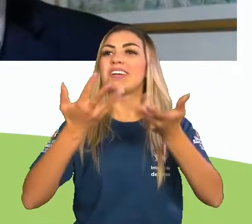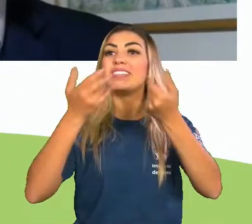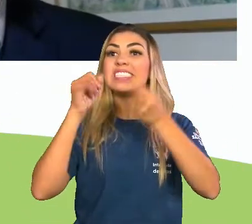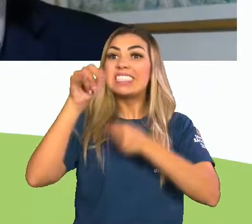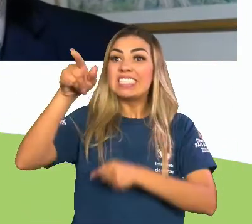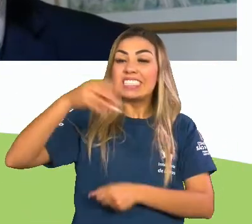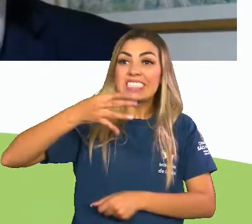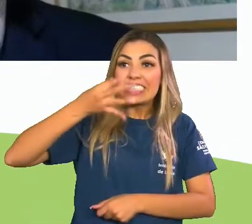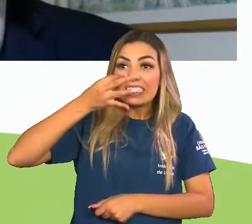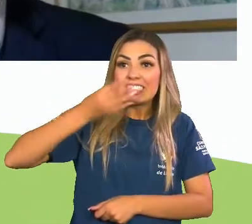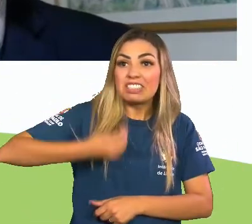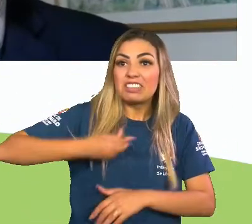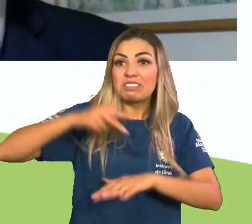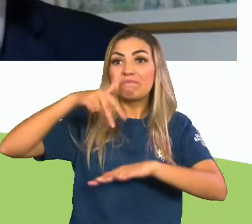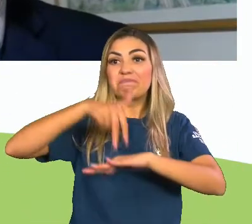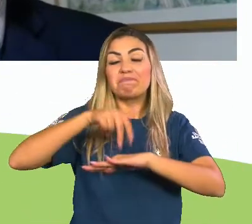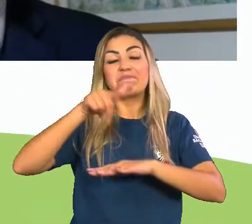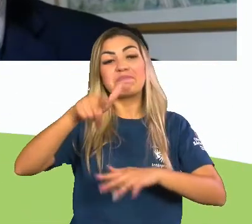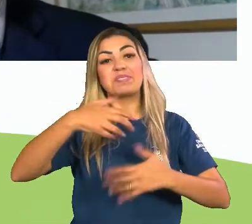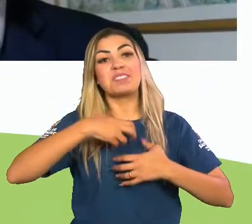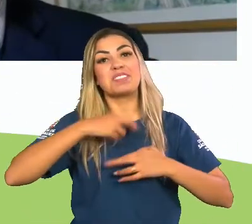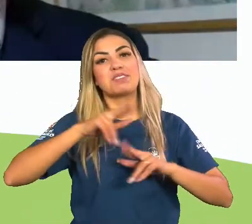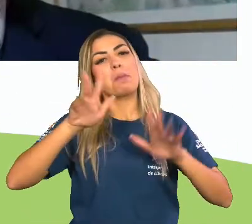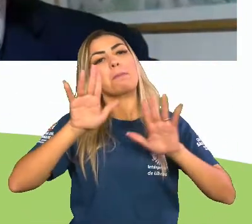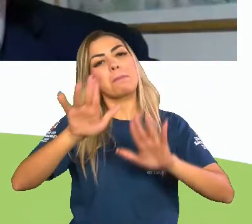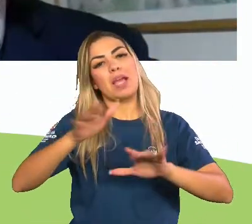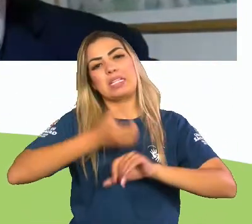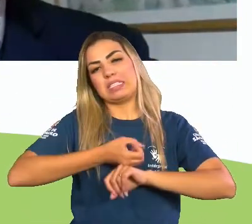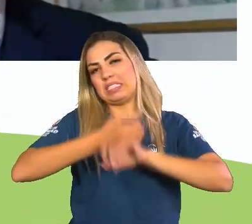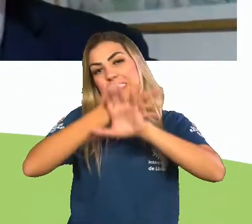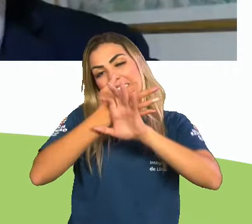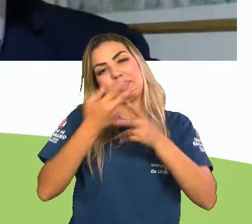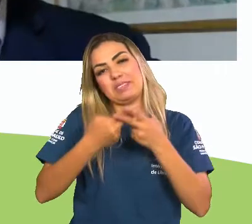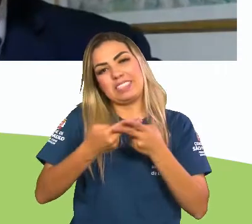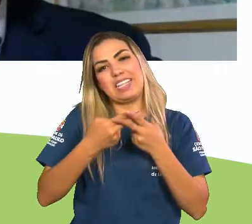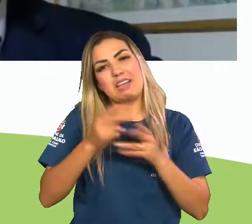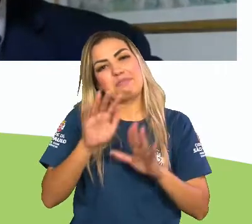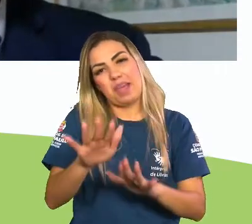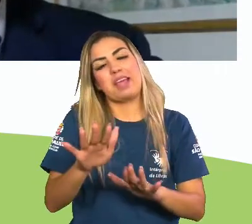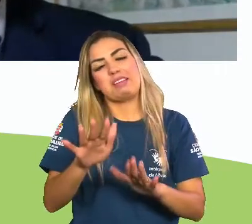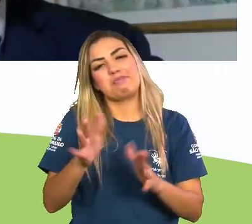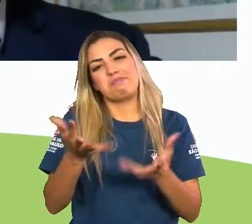prazer recebê-lo aqui, ainda que virtualmente, viu?